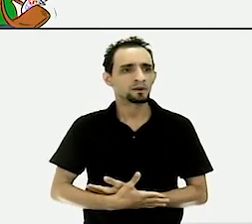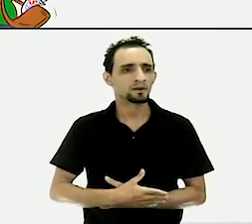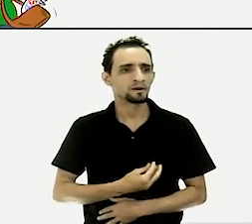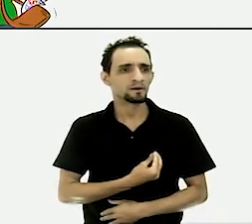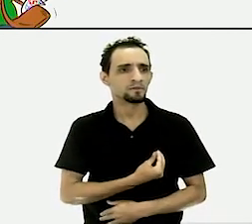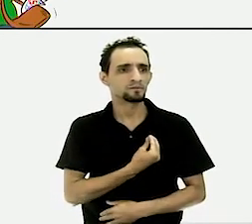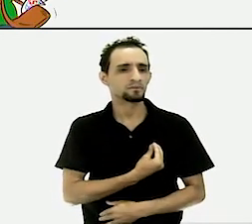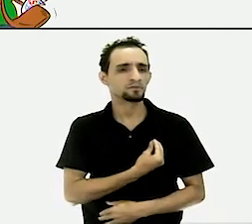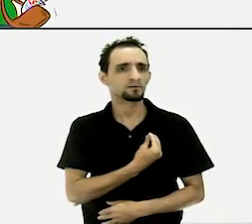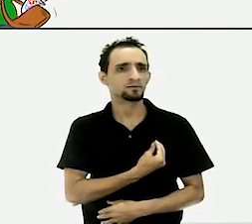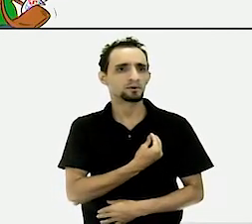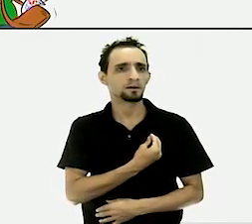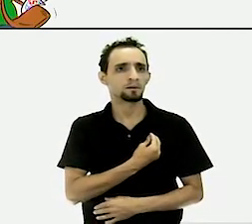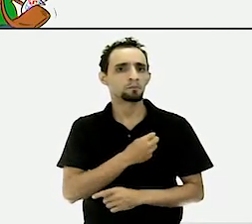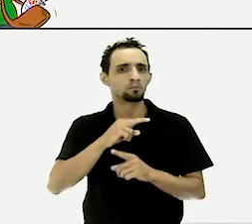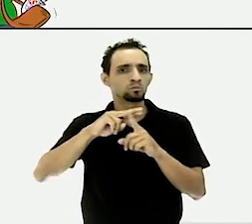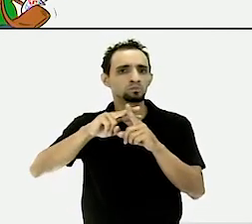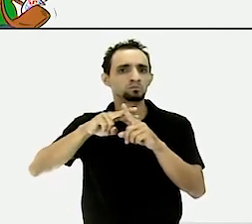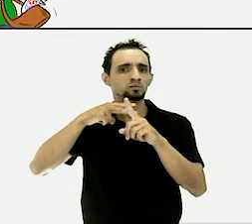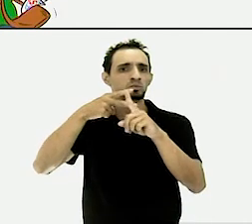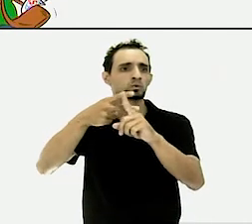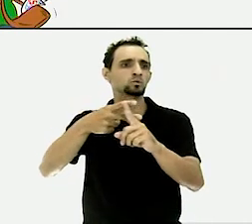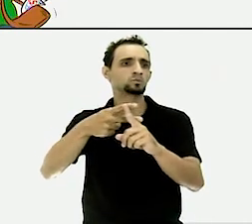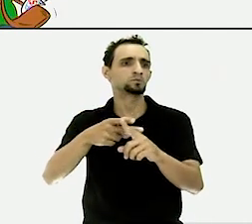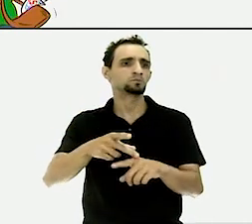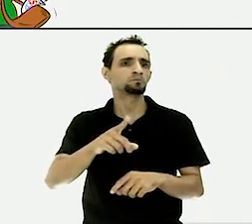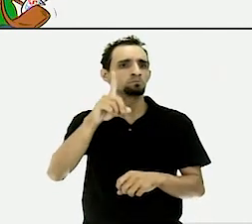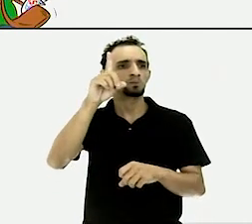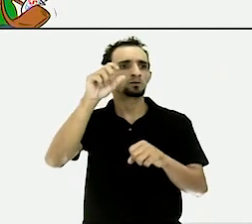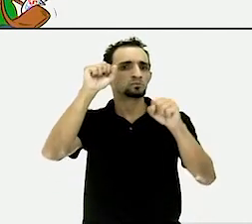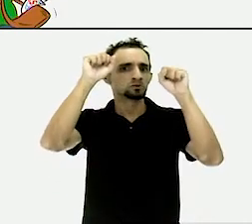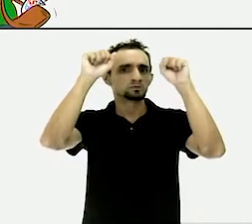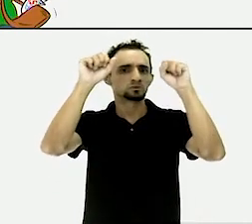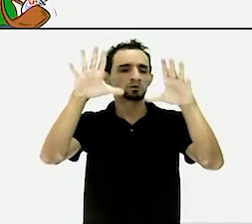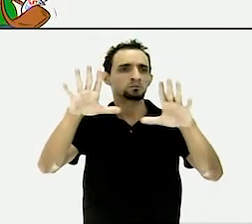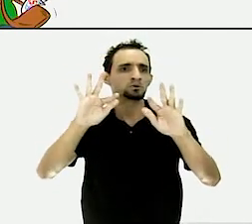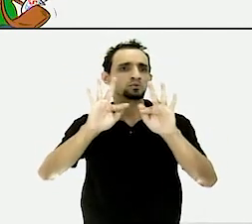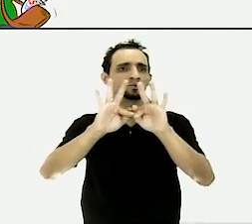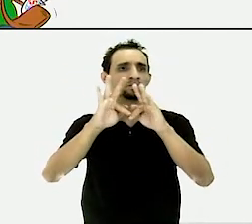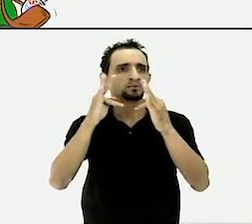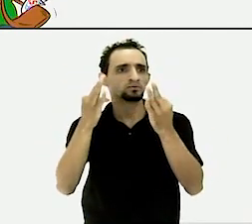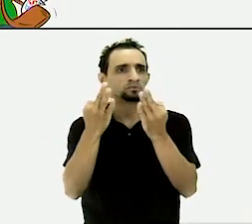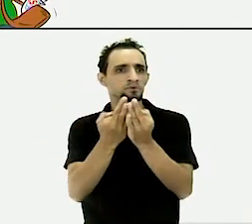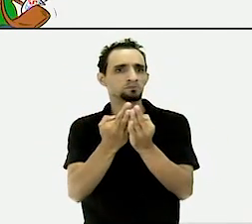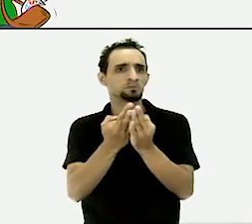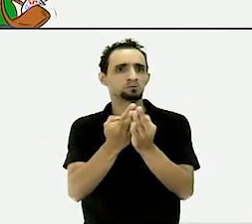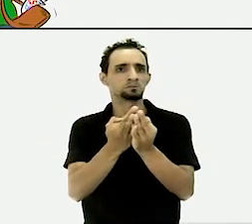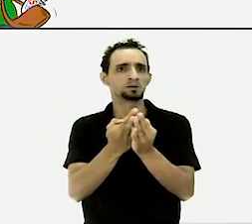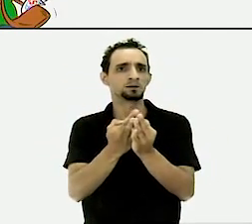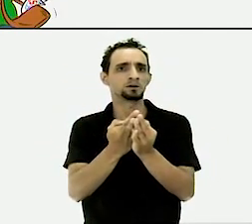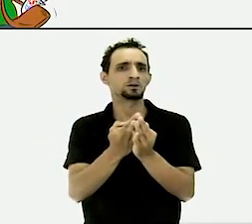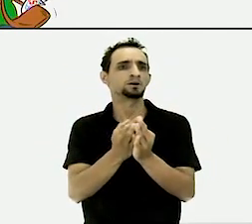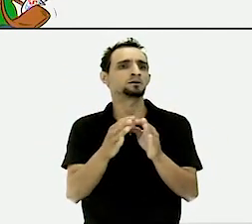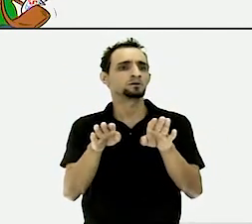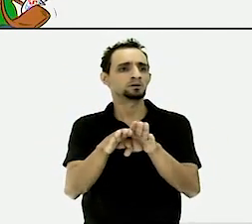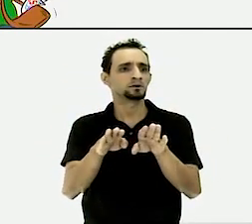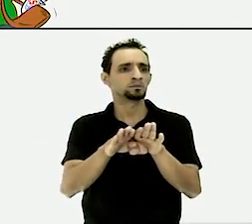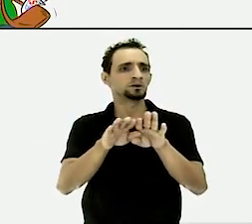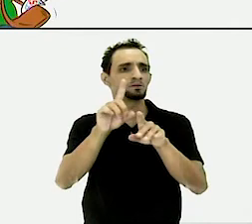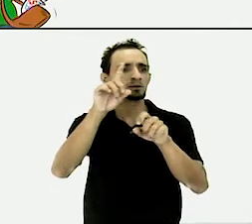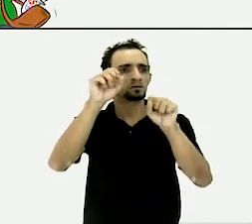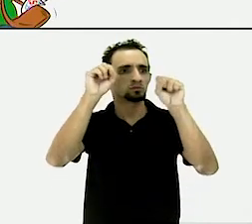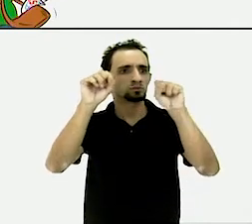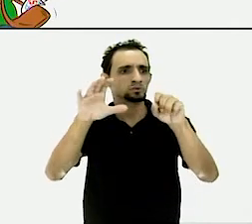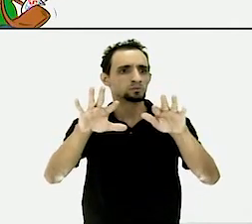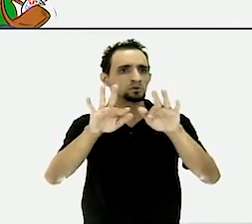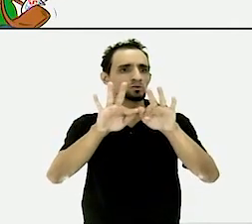Então, é uma ação que tem que ser rápida e que pode aí dar a vida para essa criança, porque uma pessoa sem a técnica,